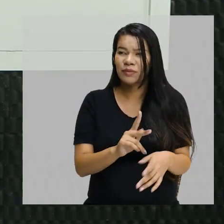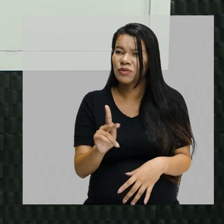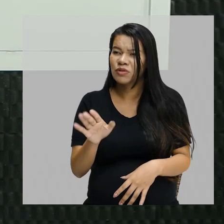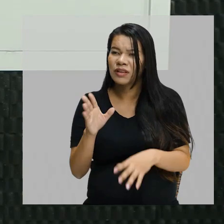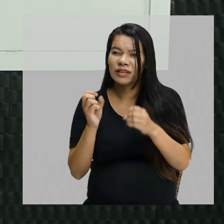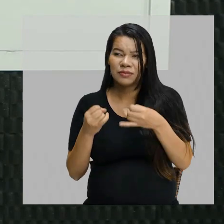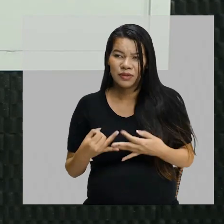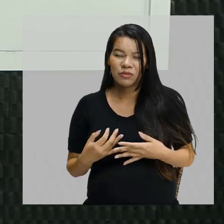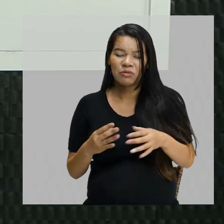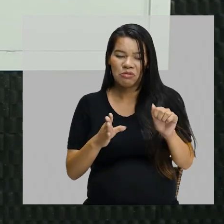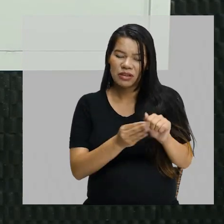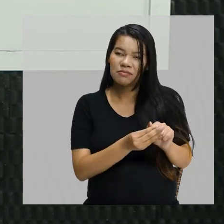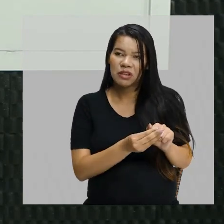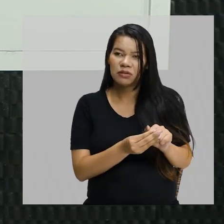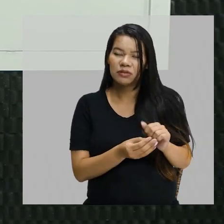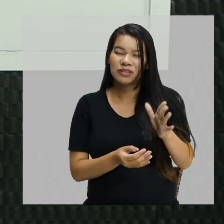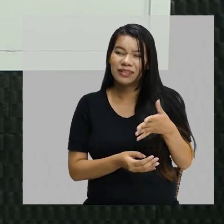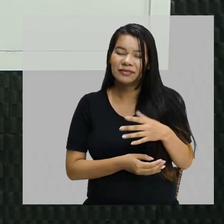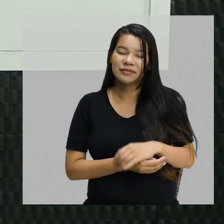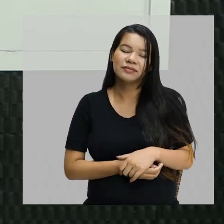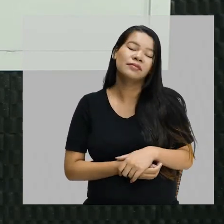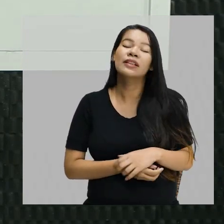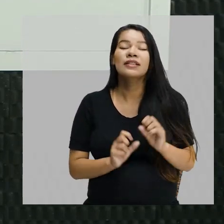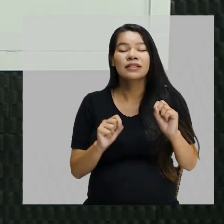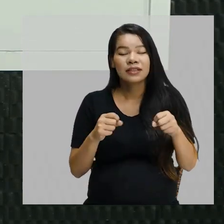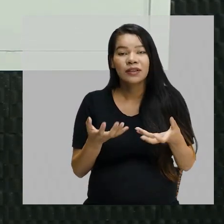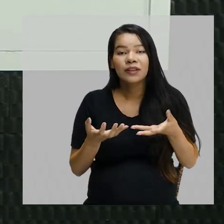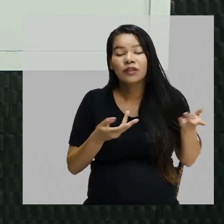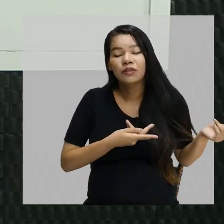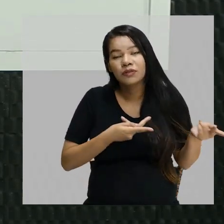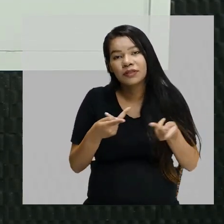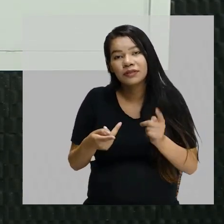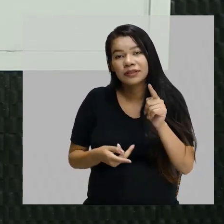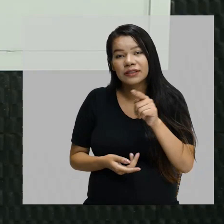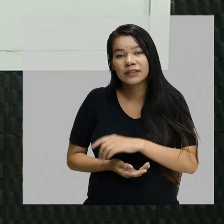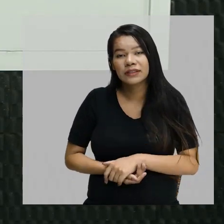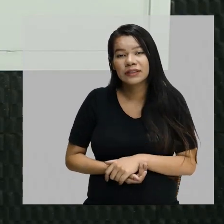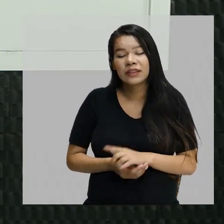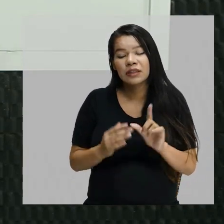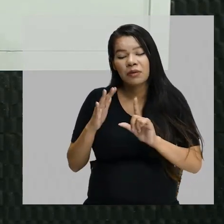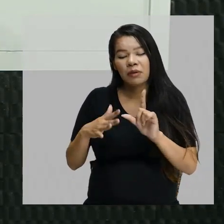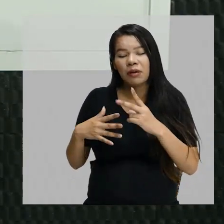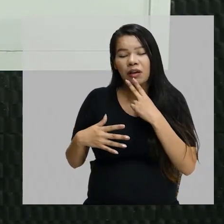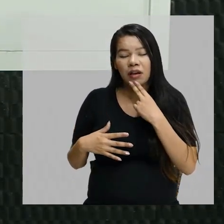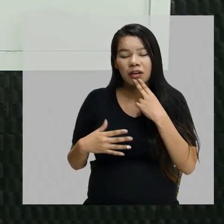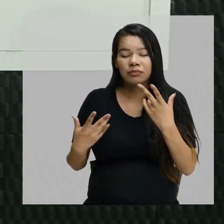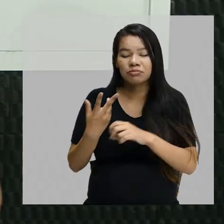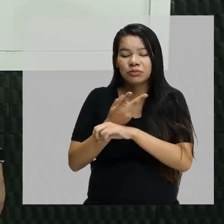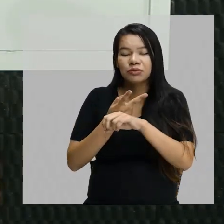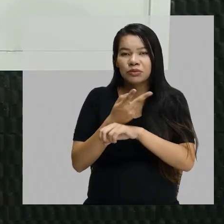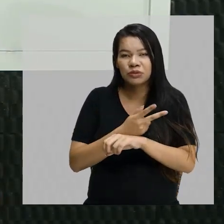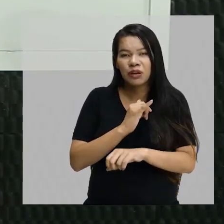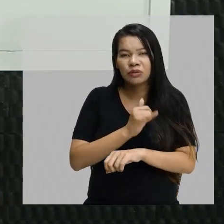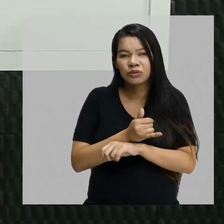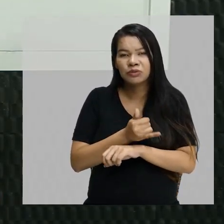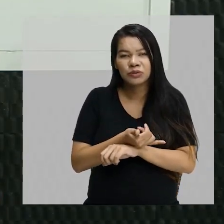do conhecimento muito perfeito já E aí eu convido você fica aqui o convite para você ir na plataforma Gonçalves Dias e